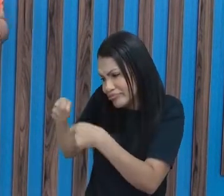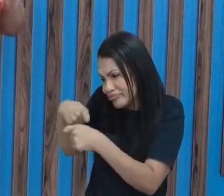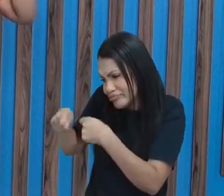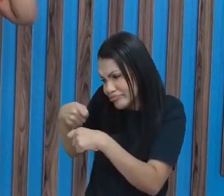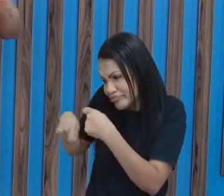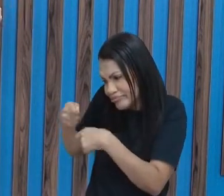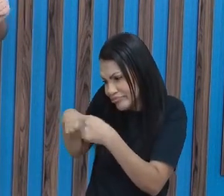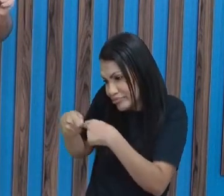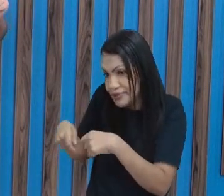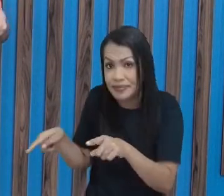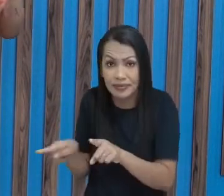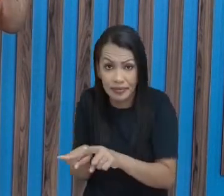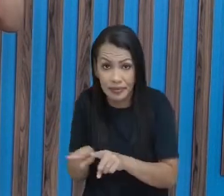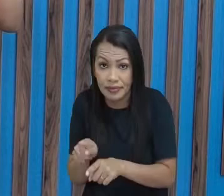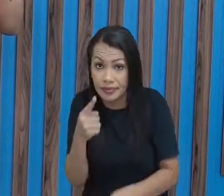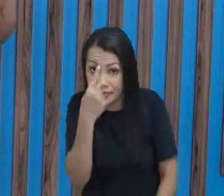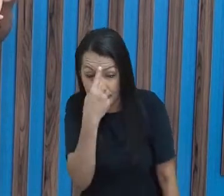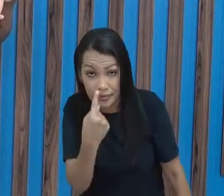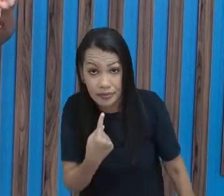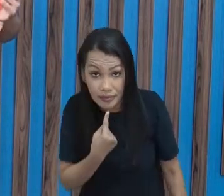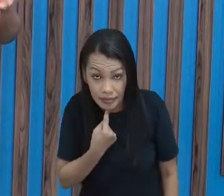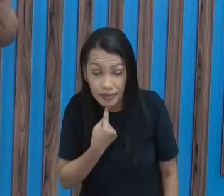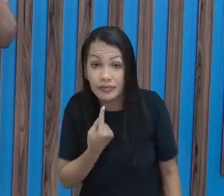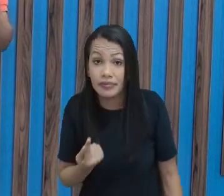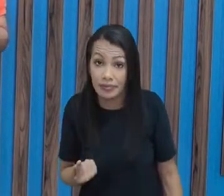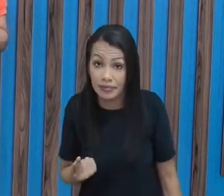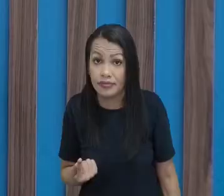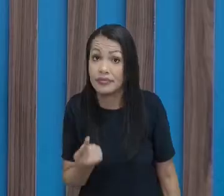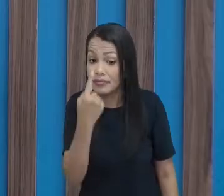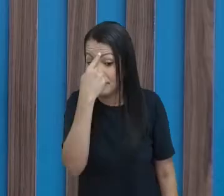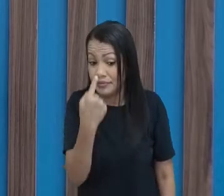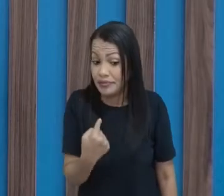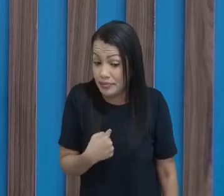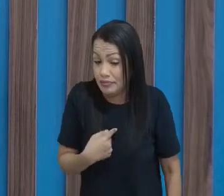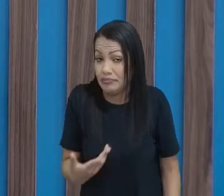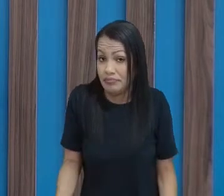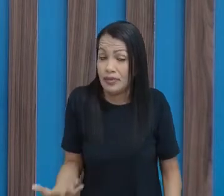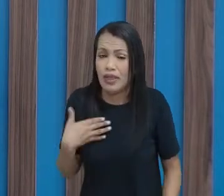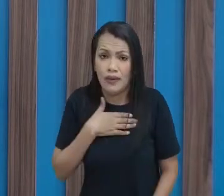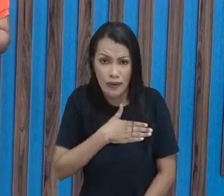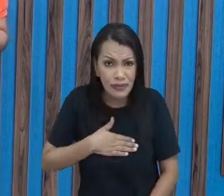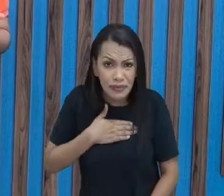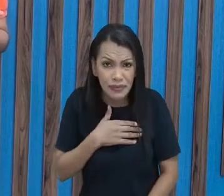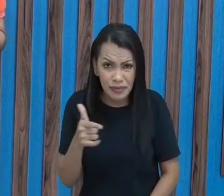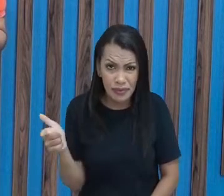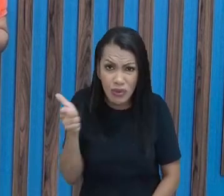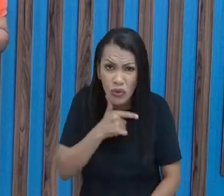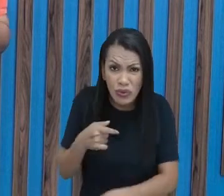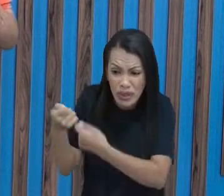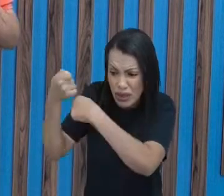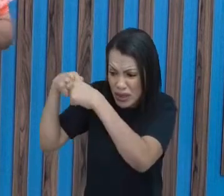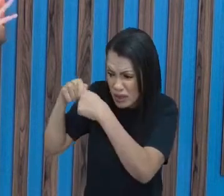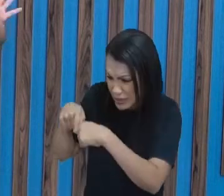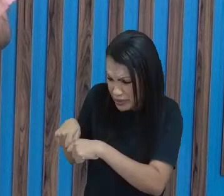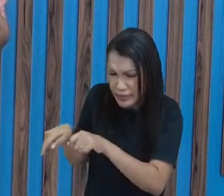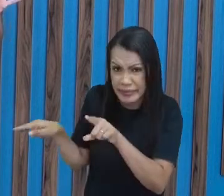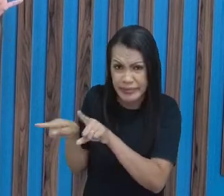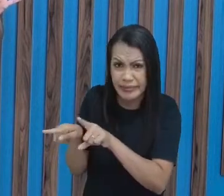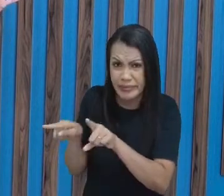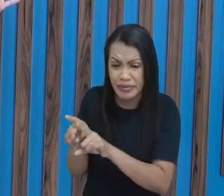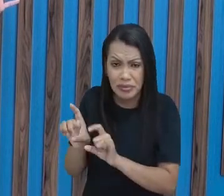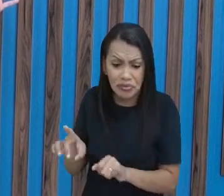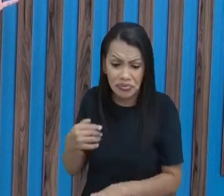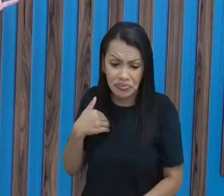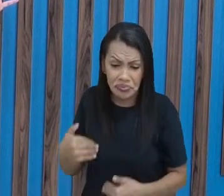características morais, personalidade, trejeito, né, gosto? Será que ela consegue modelar isso também ou será que é só a parte